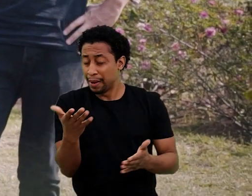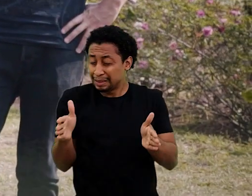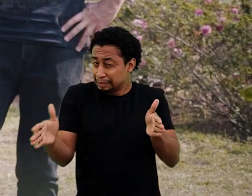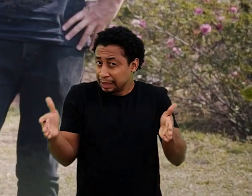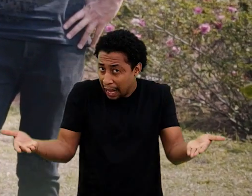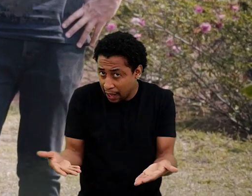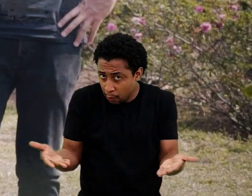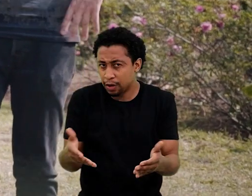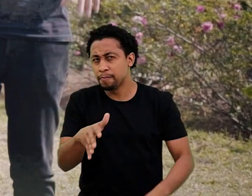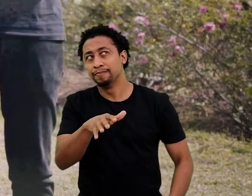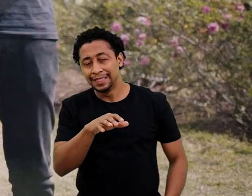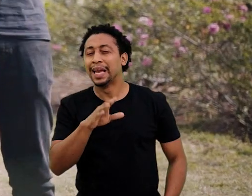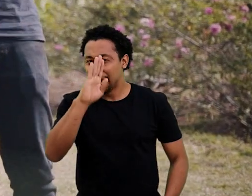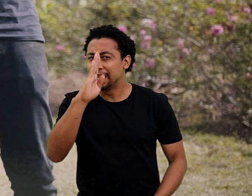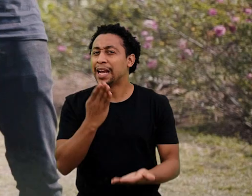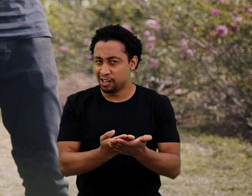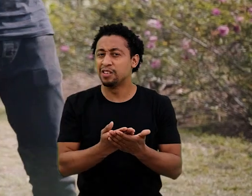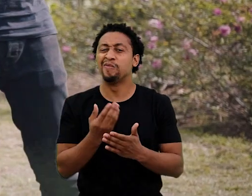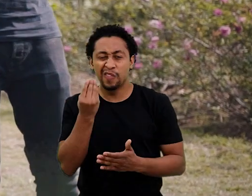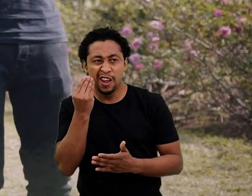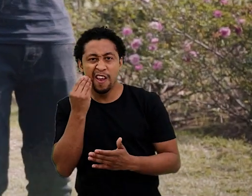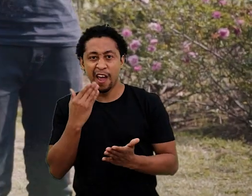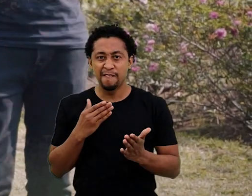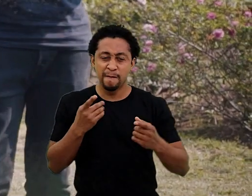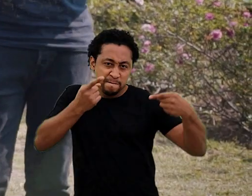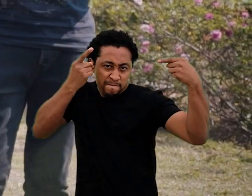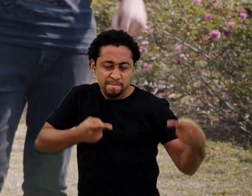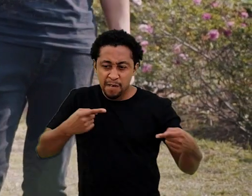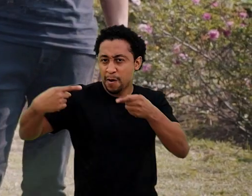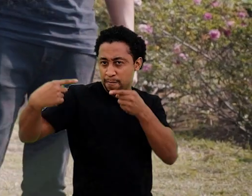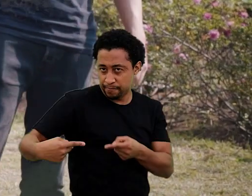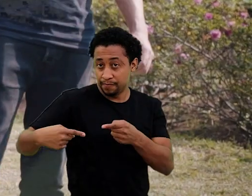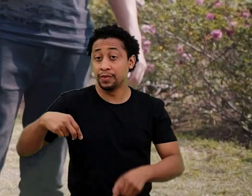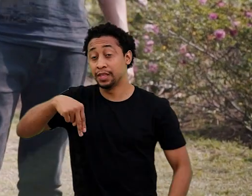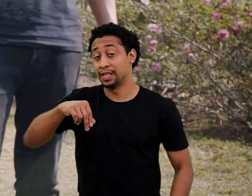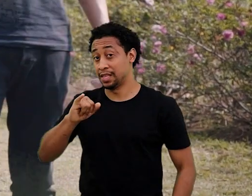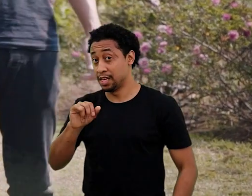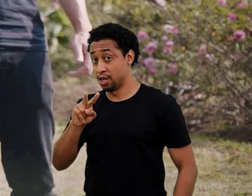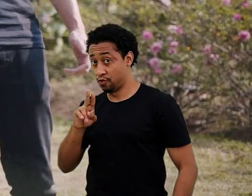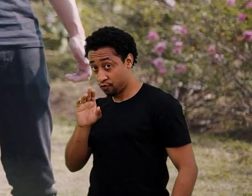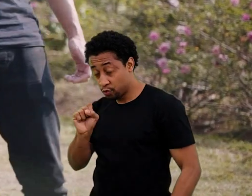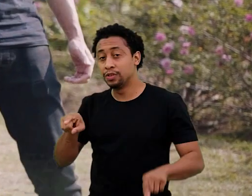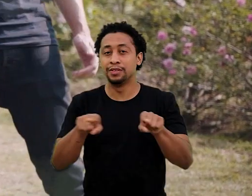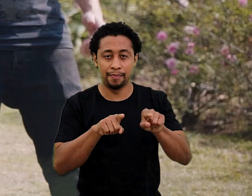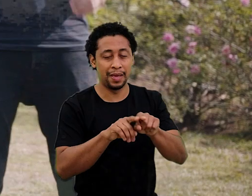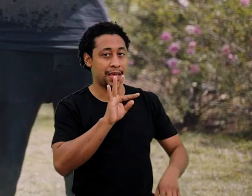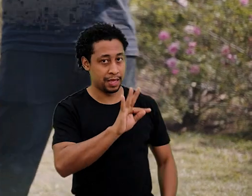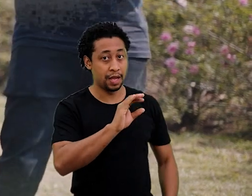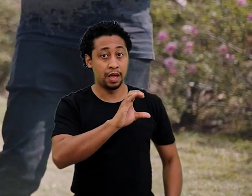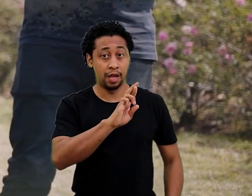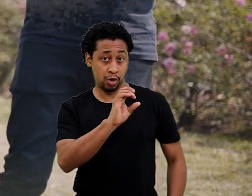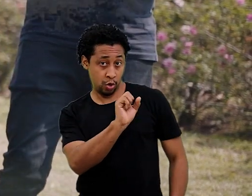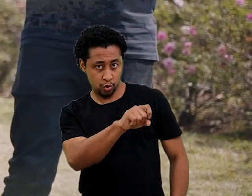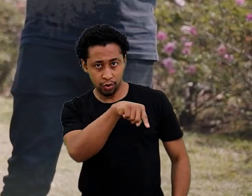acreditar que esse veículo aqui vai tentar atirar aí um fogo duplo, né? Tirando tanto no Nivus quanto no T-Cross na versão topo de linha, que é 1.4, que está